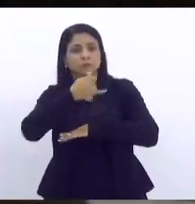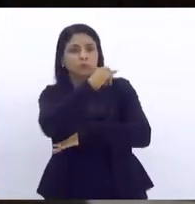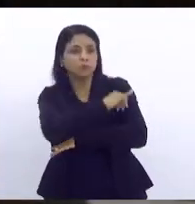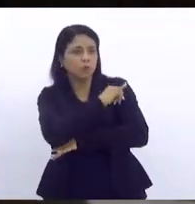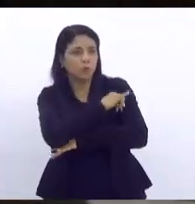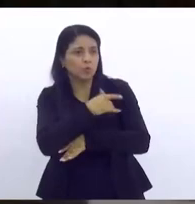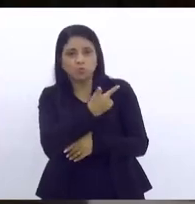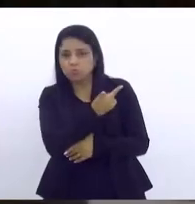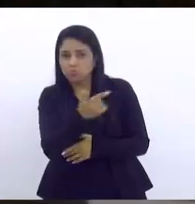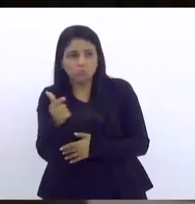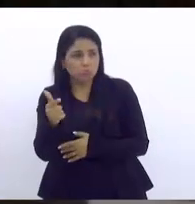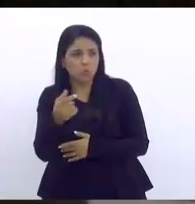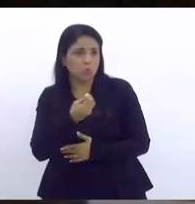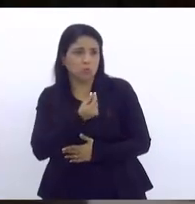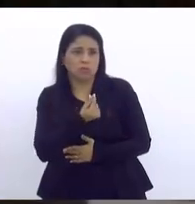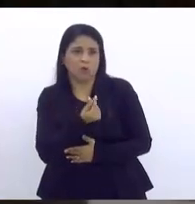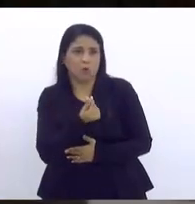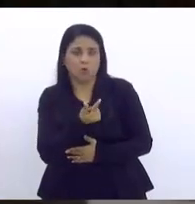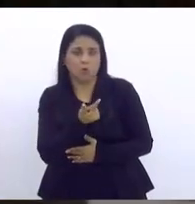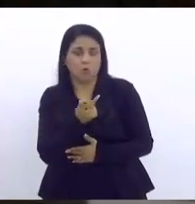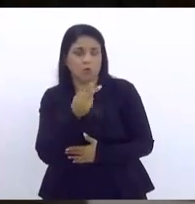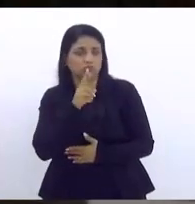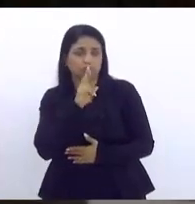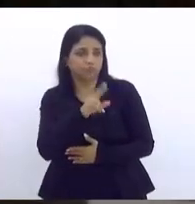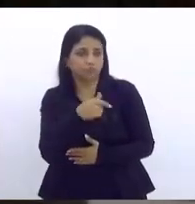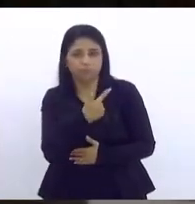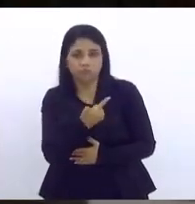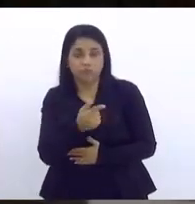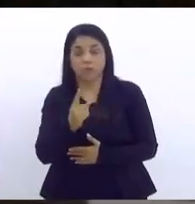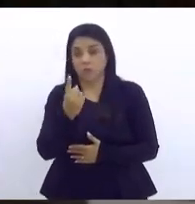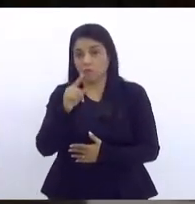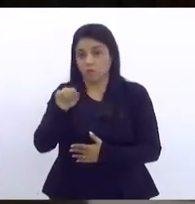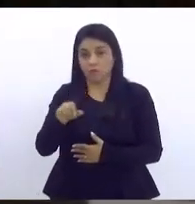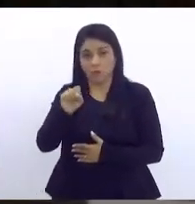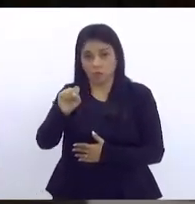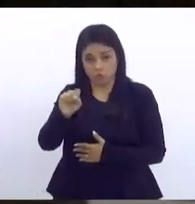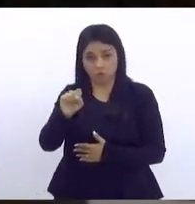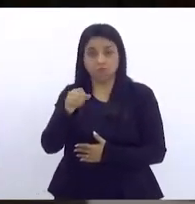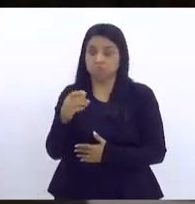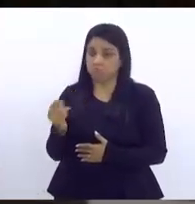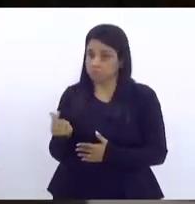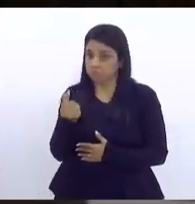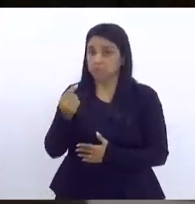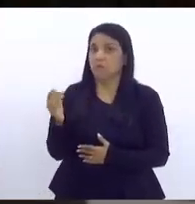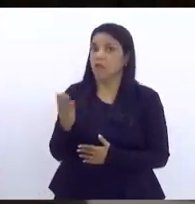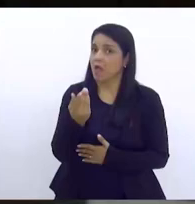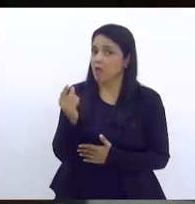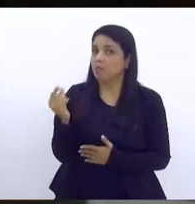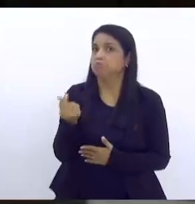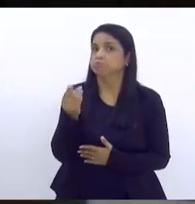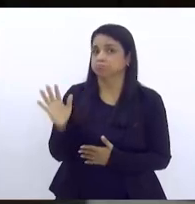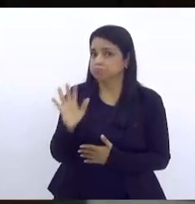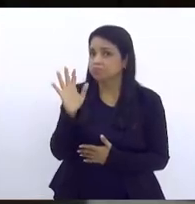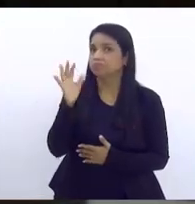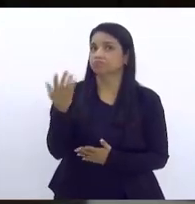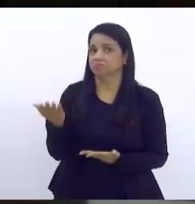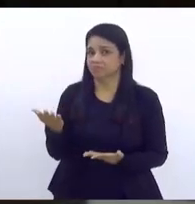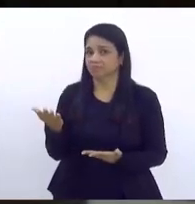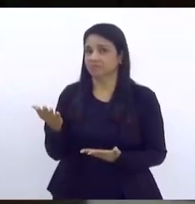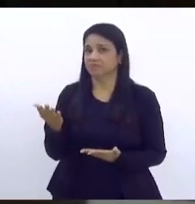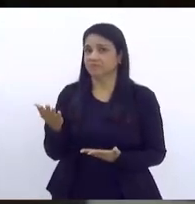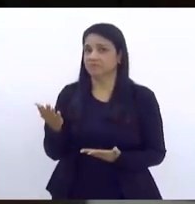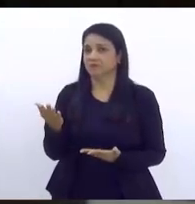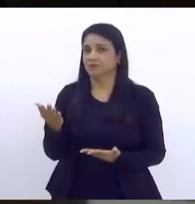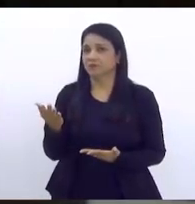número certo então 1,8 bilhão muito dinheiro beleza eh mas eh de